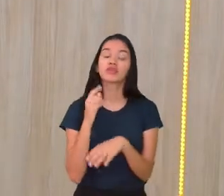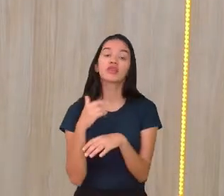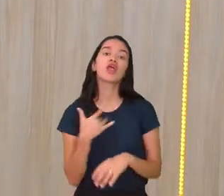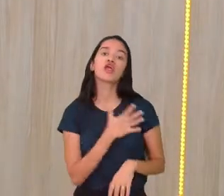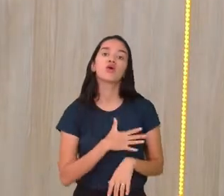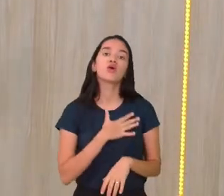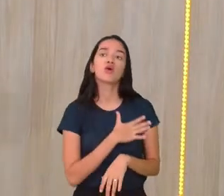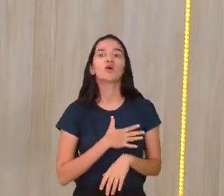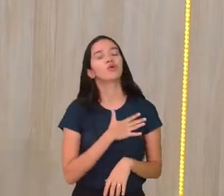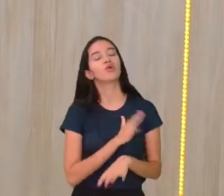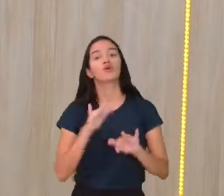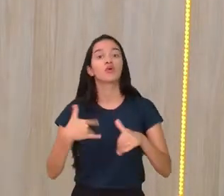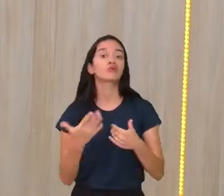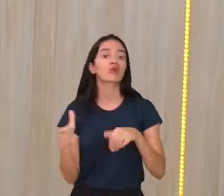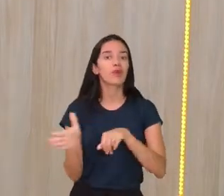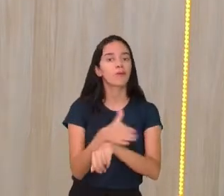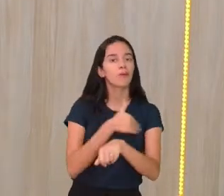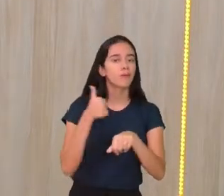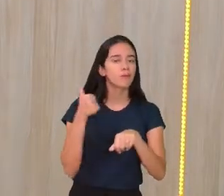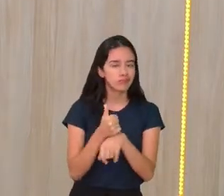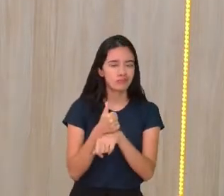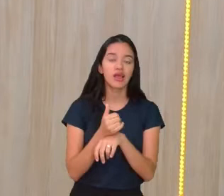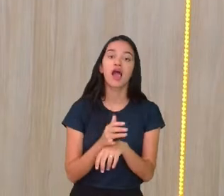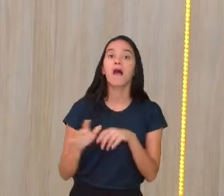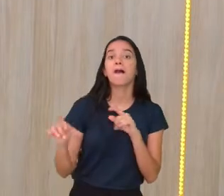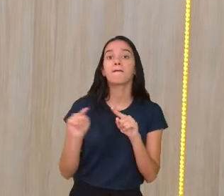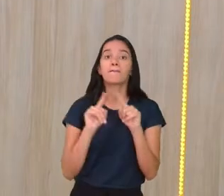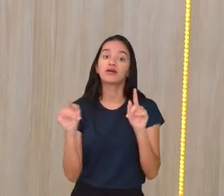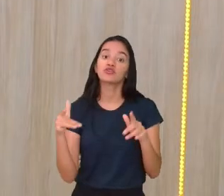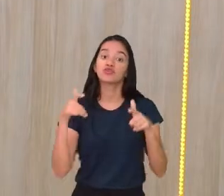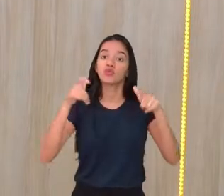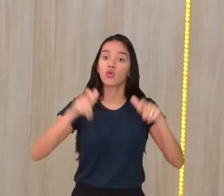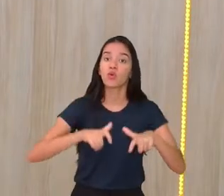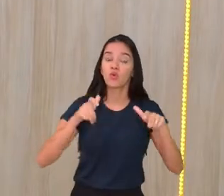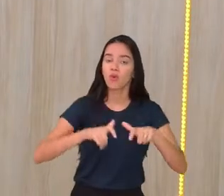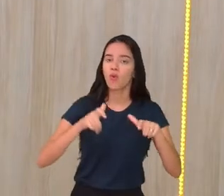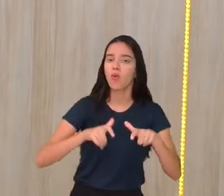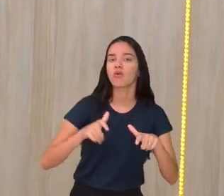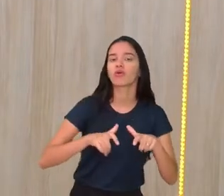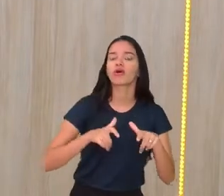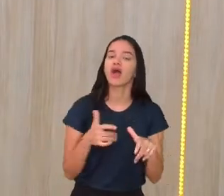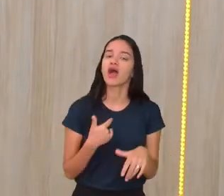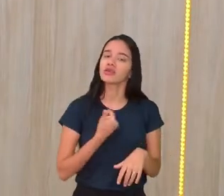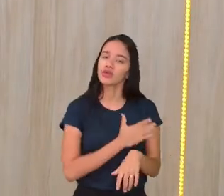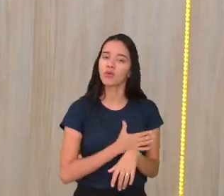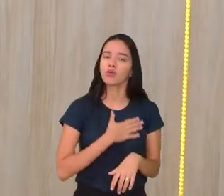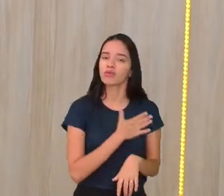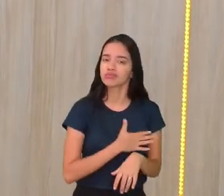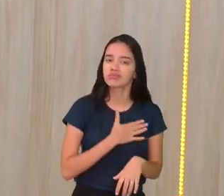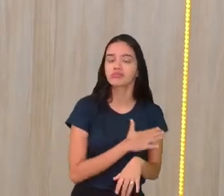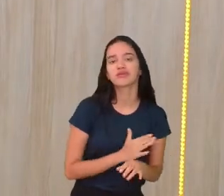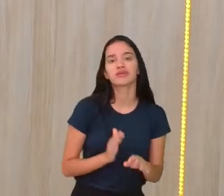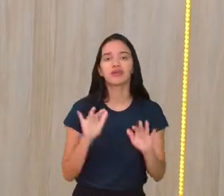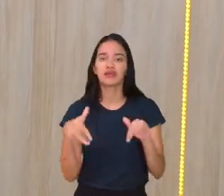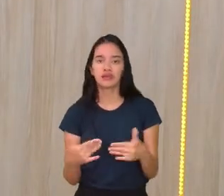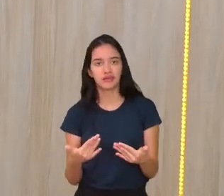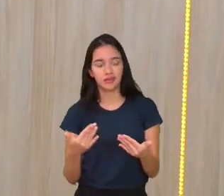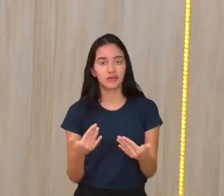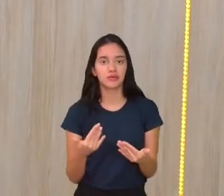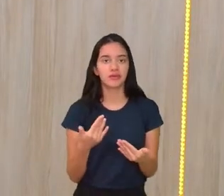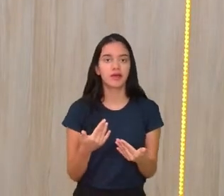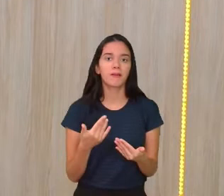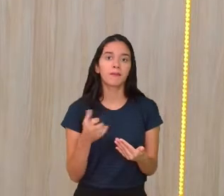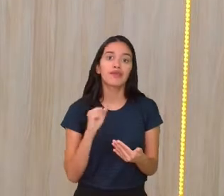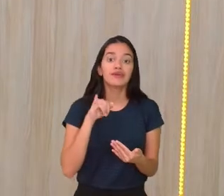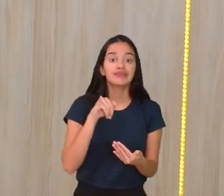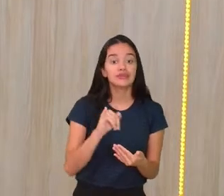um parque. Então, ou seja, já é um lugar que eu tenho uma afeição, uma afetividade por aquilo ali. Então, dentro disso,